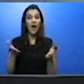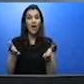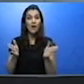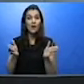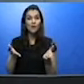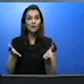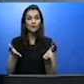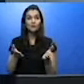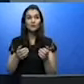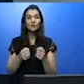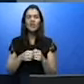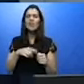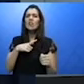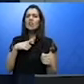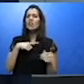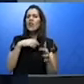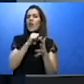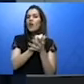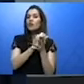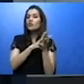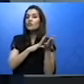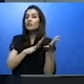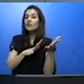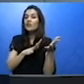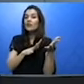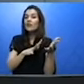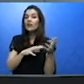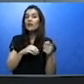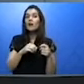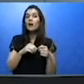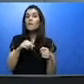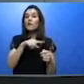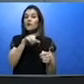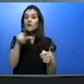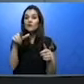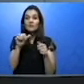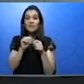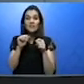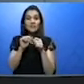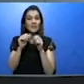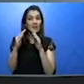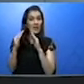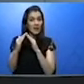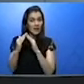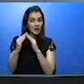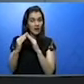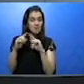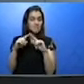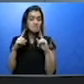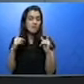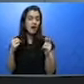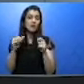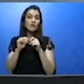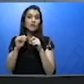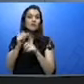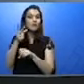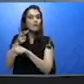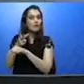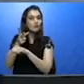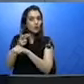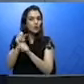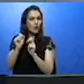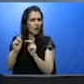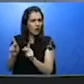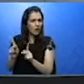Agora, crianças, tem uma atividade aqui que era para ser feita em casa, mas nós vamos fazer com vocês aqui na videoaula,